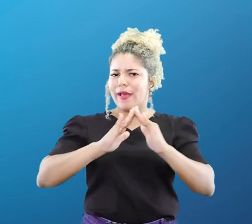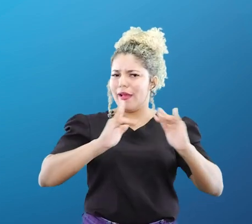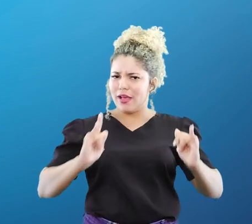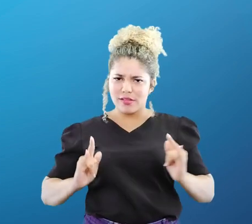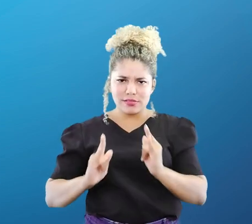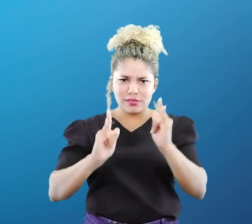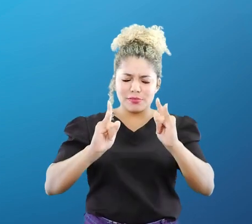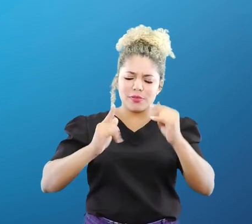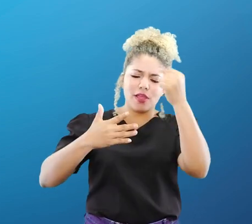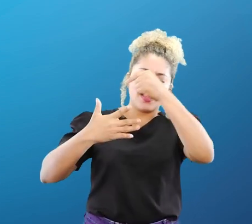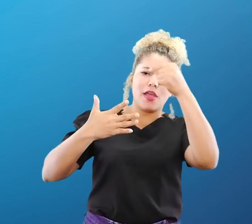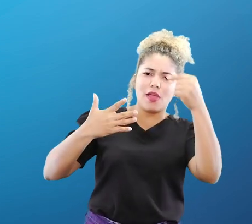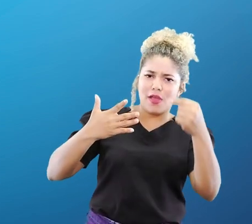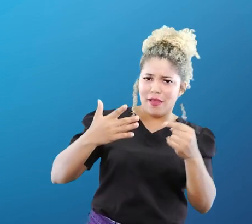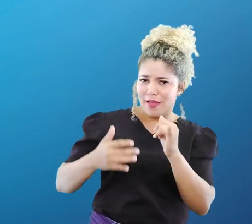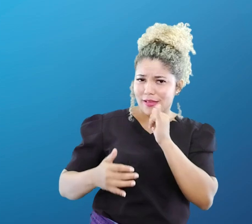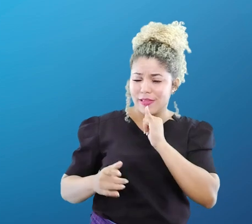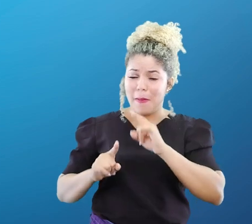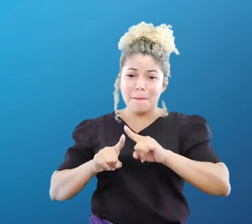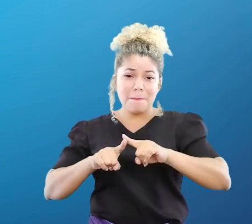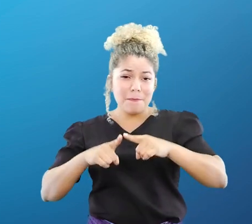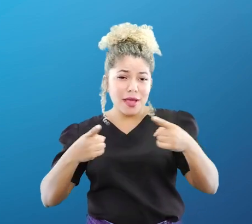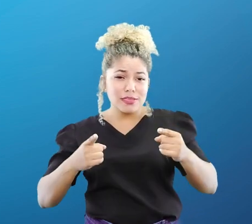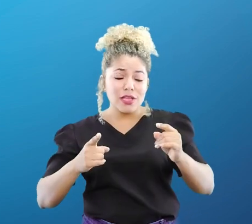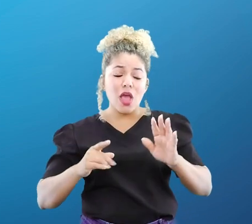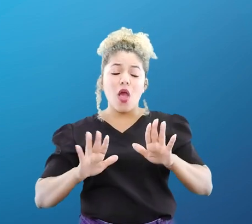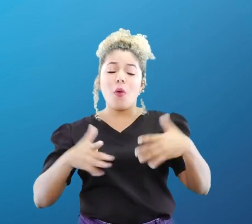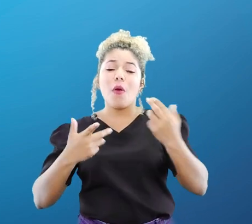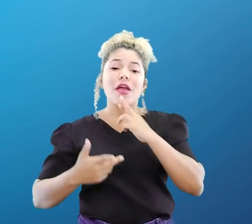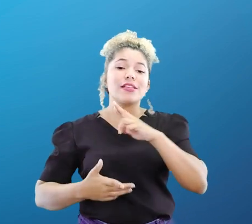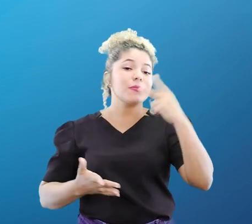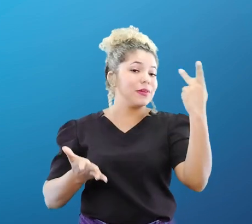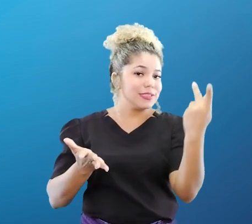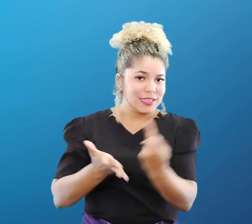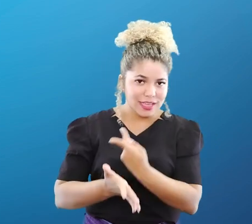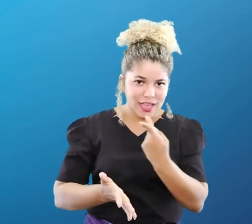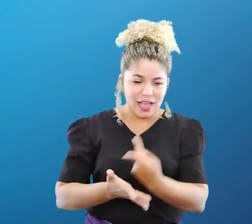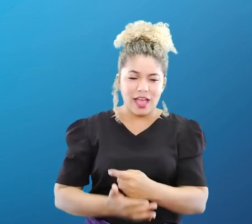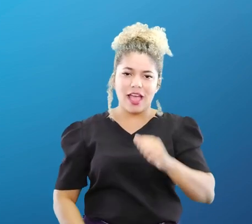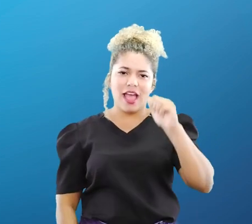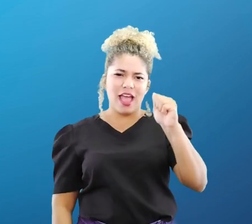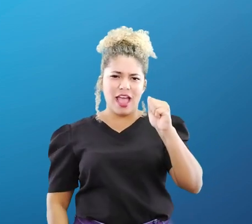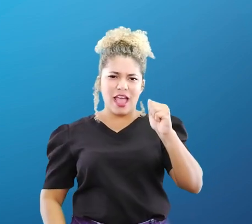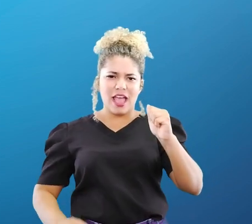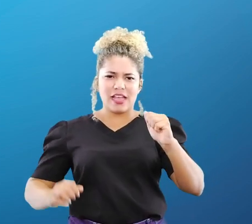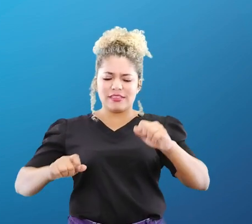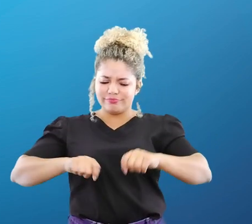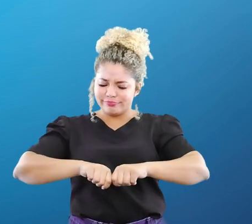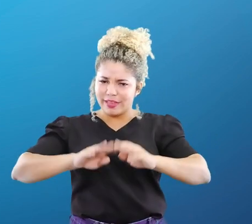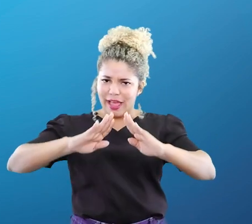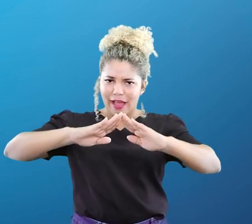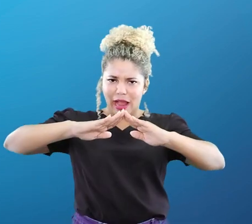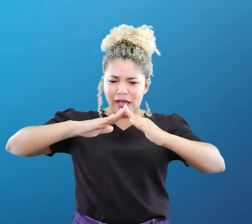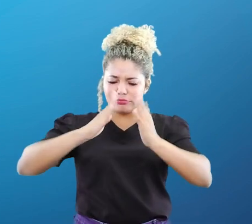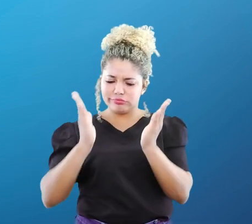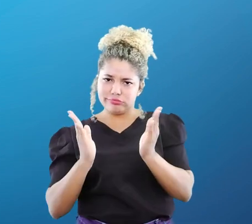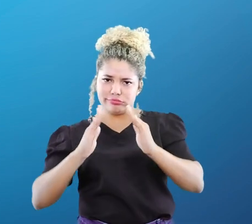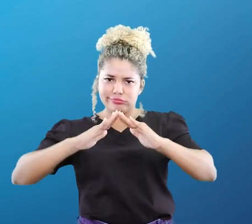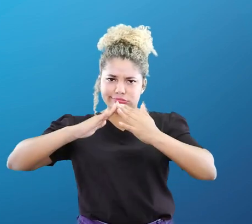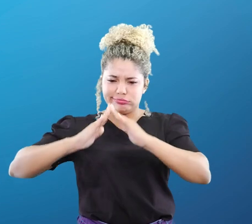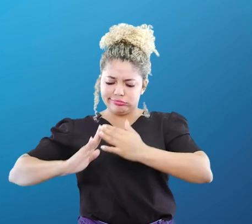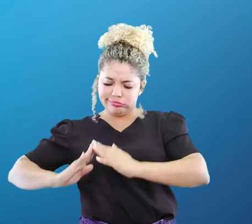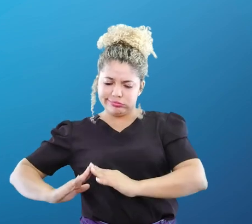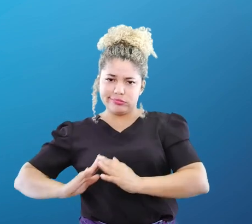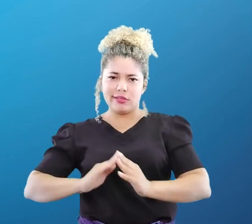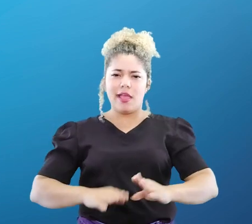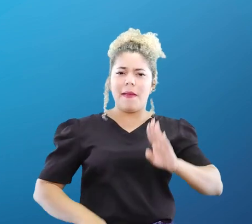listadas abaixo com exceção de, ou seja, qual é a incorreta? A. Destruição de residências. B. Rompimento